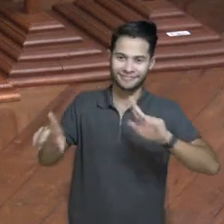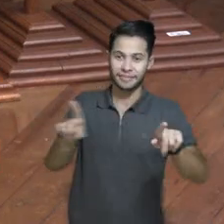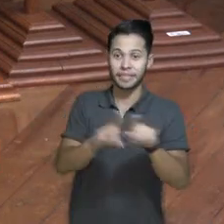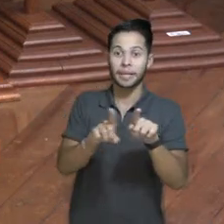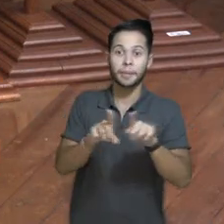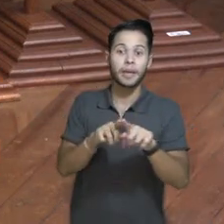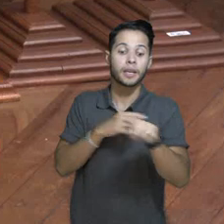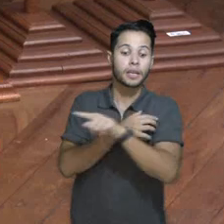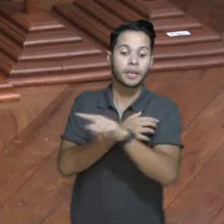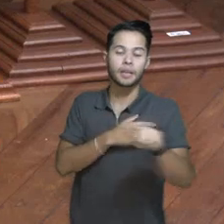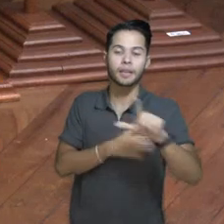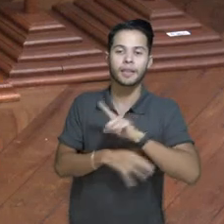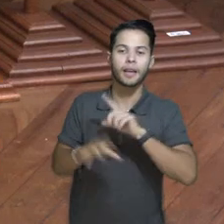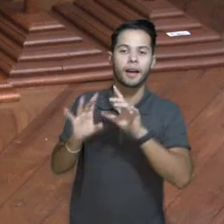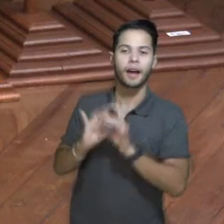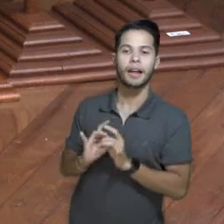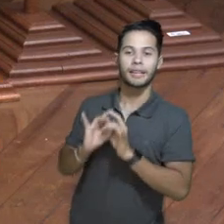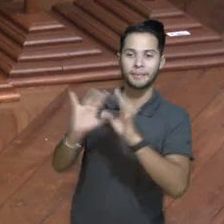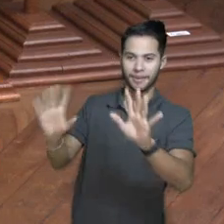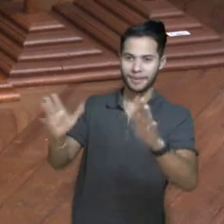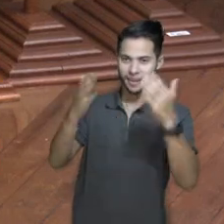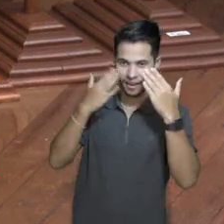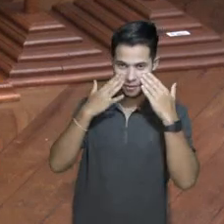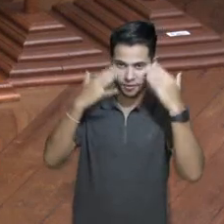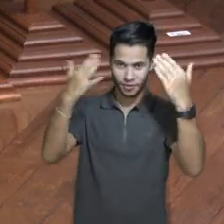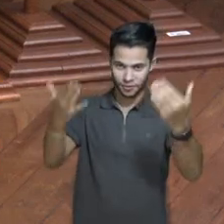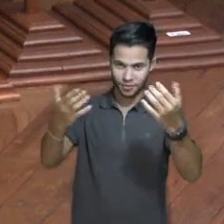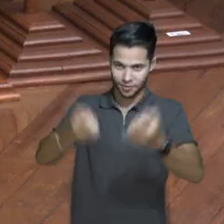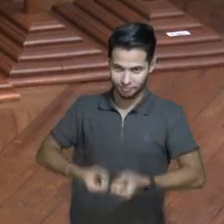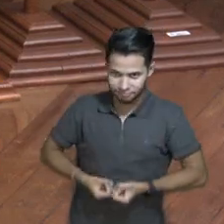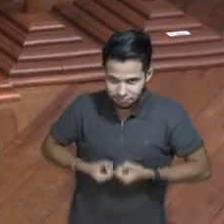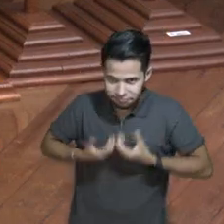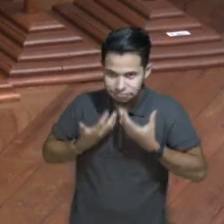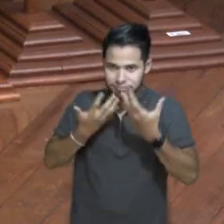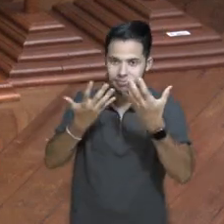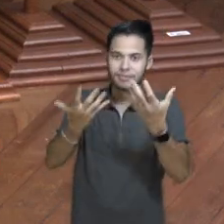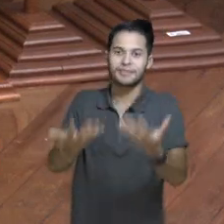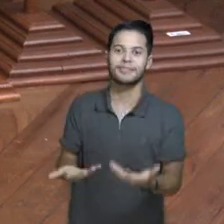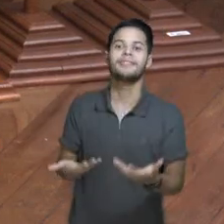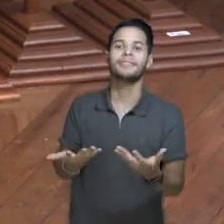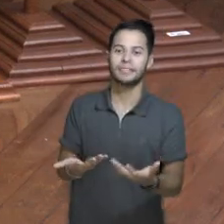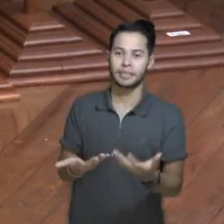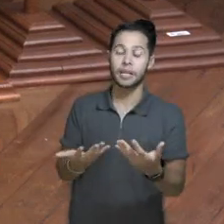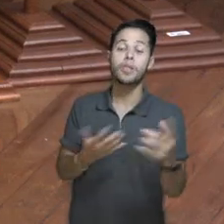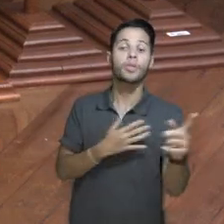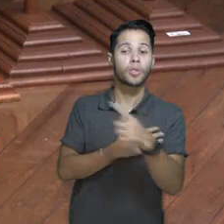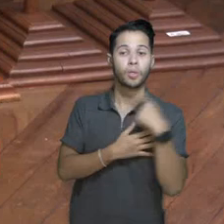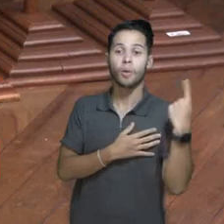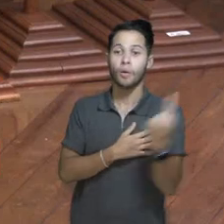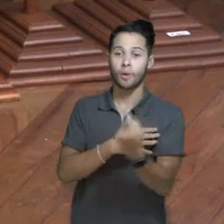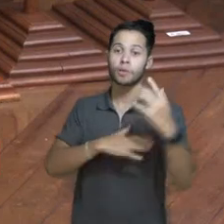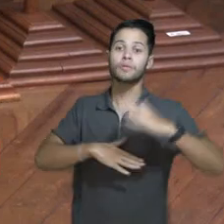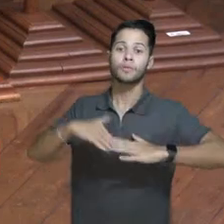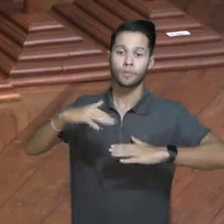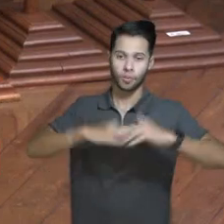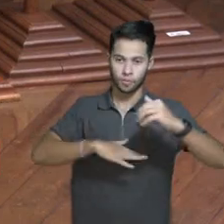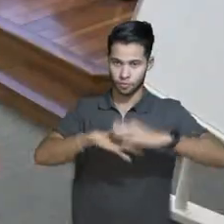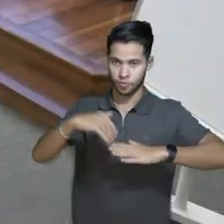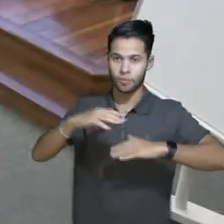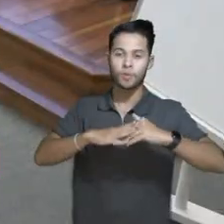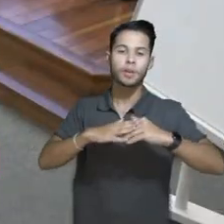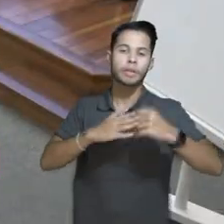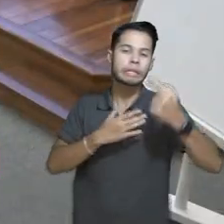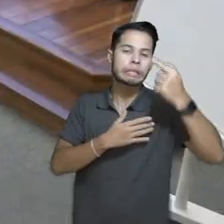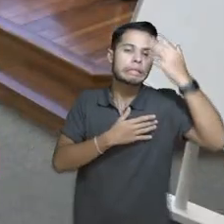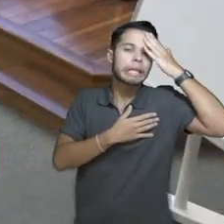a liberdade da sua livre expressão né para que a gente possa então estar construído isso esse novo saber